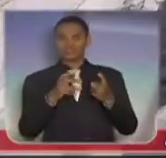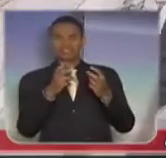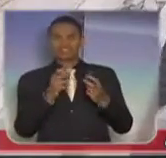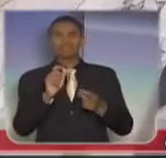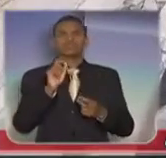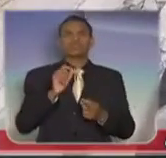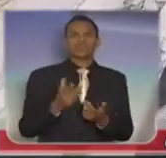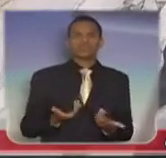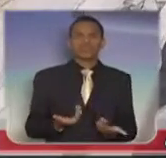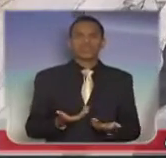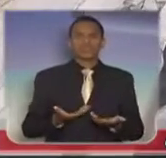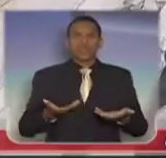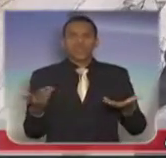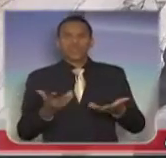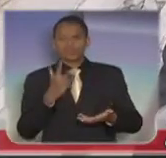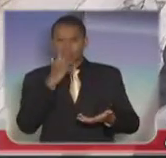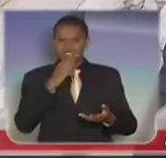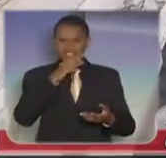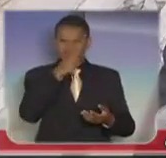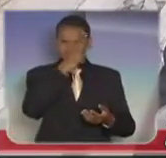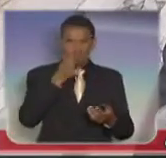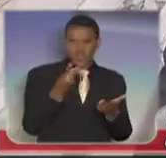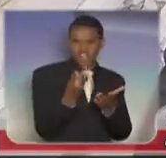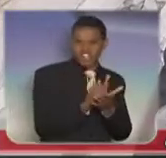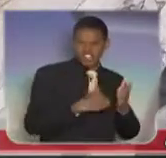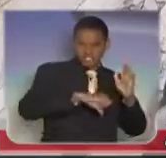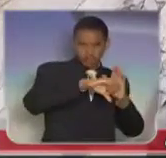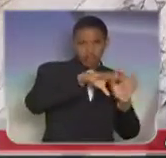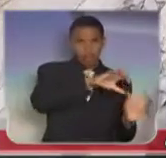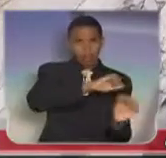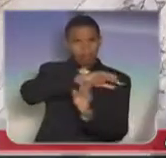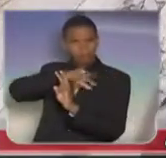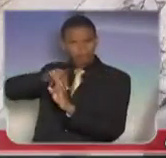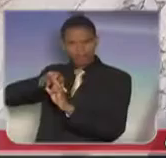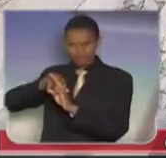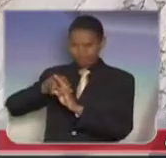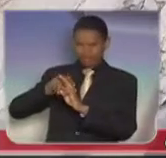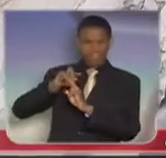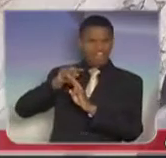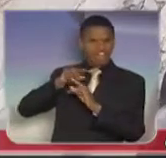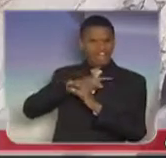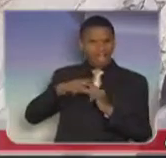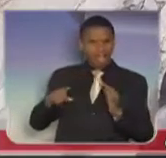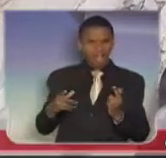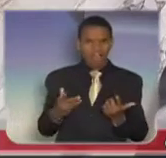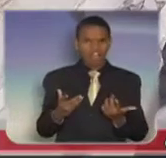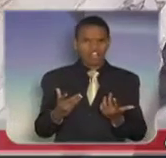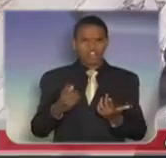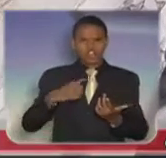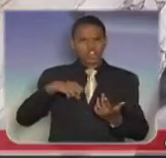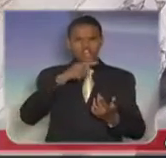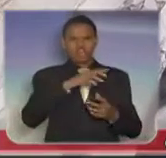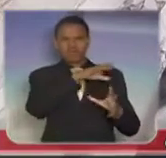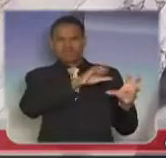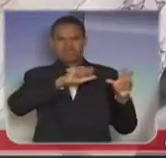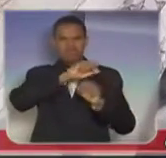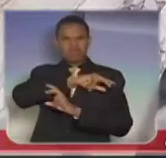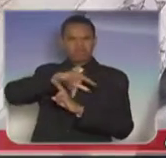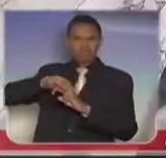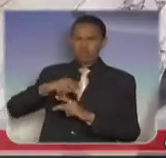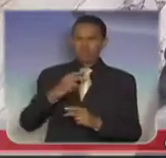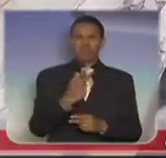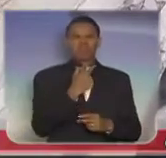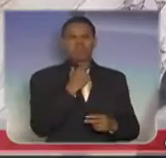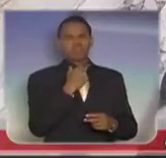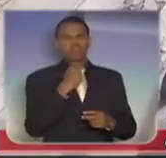parece que está proibido por preso na cadeia a política é justamente o contrário não vamos prender ninguém tem muita gente preso então